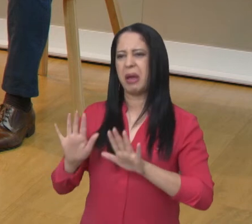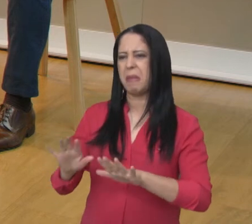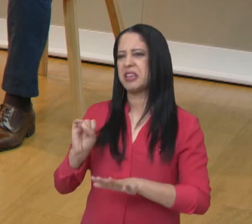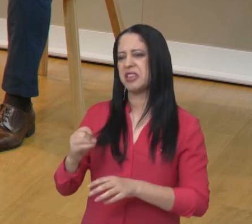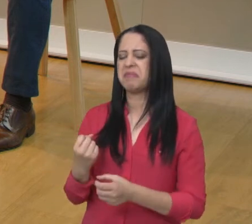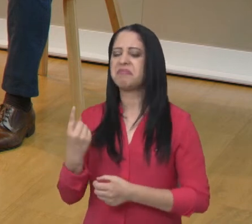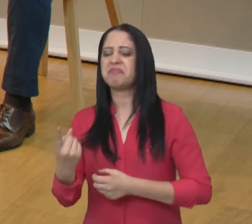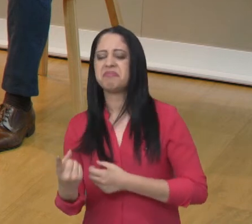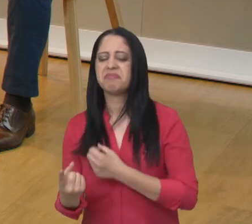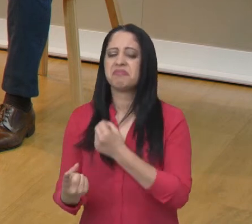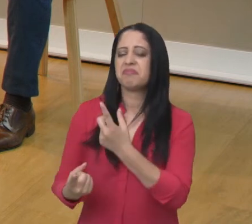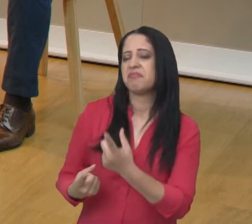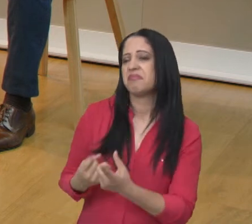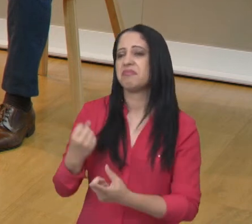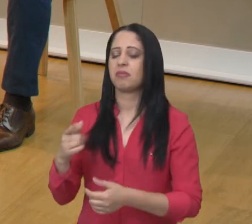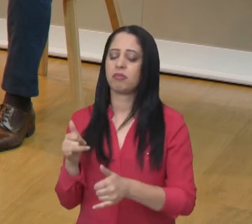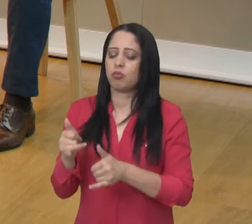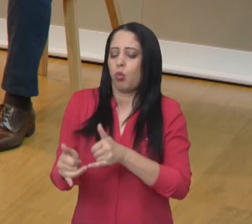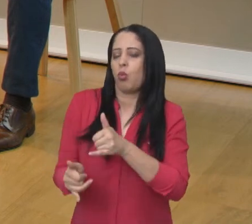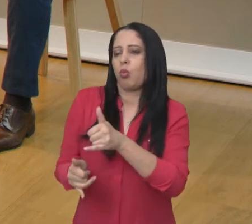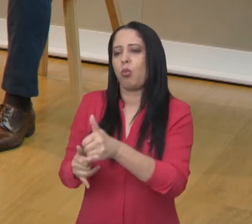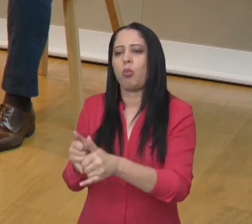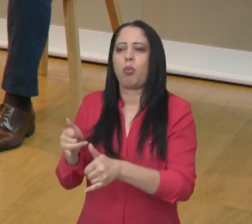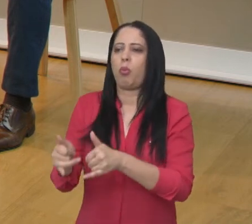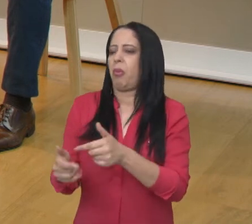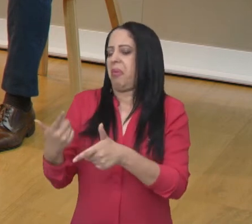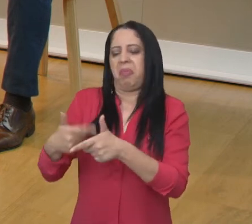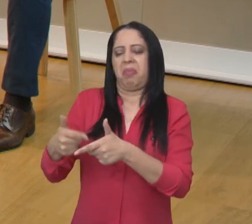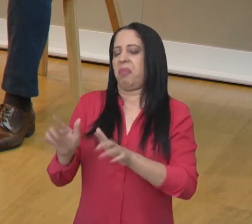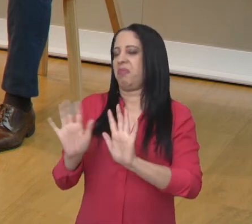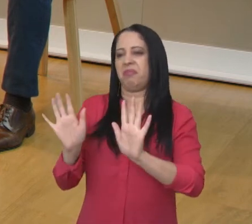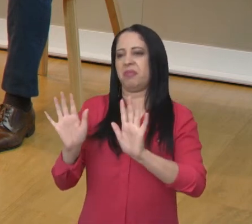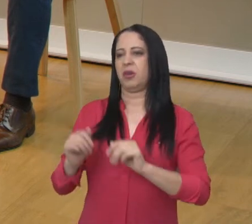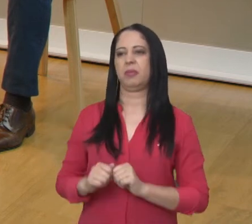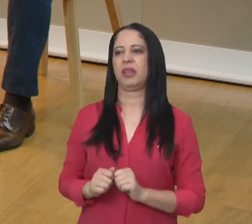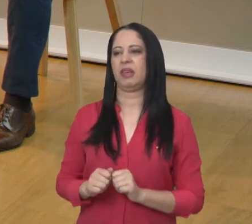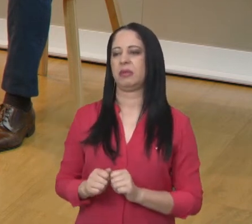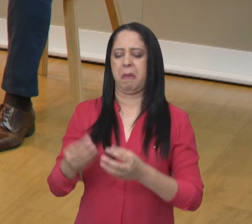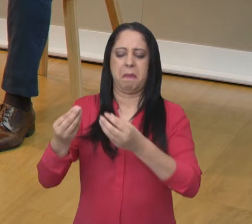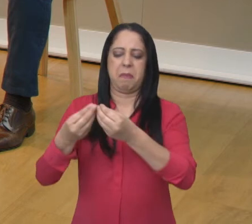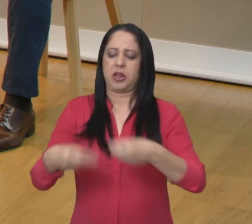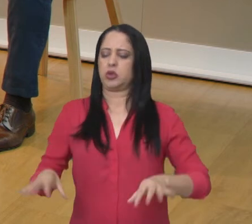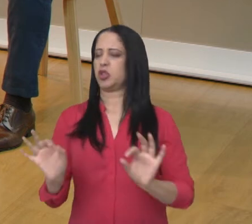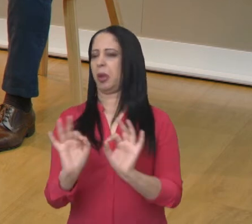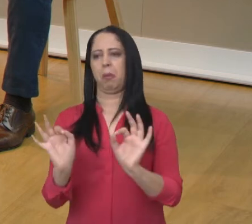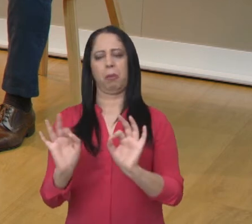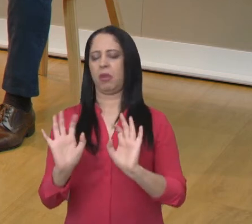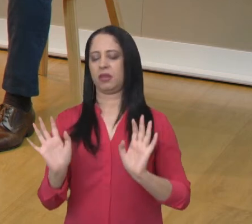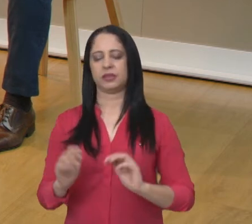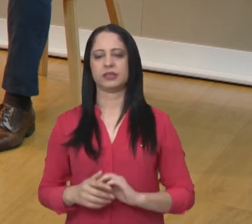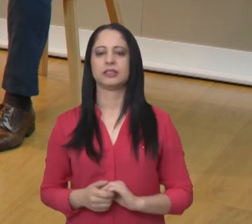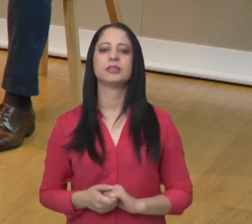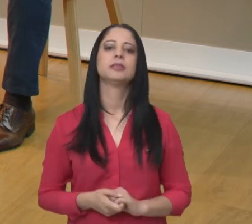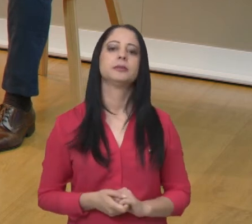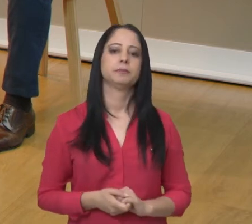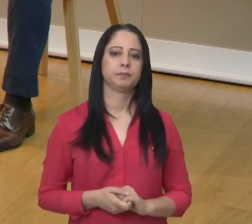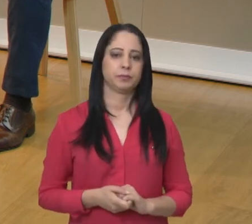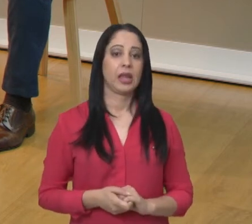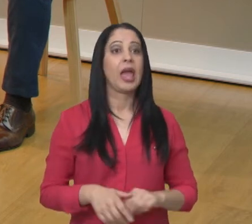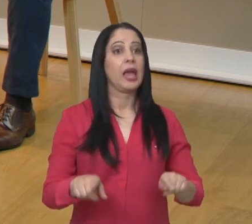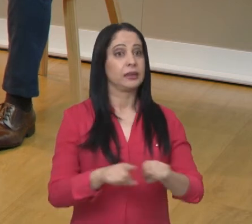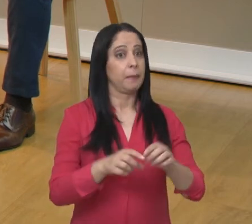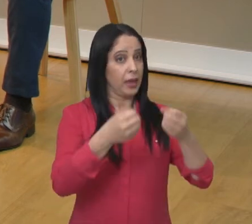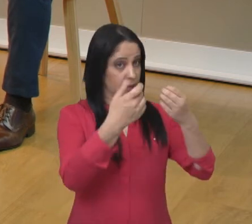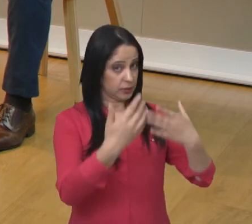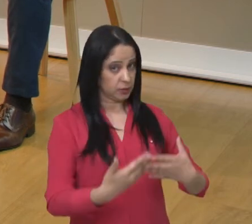mas em outras partes. Mas o uso esporádico do salto alto não tem nenhum problema. Isso não é provado que vai gerar nenhum problema